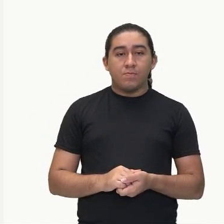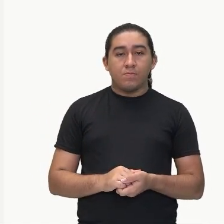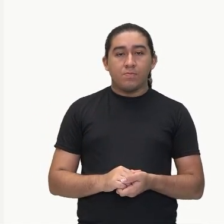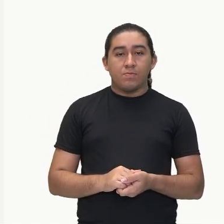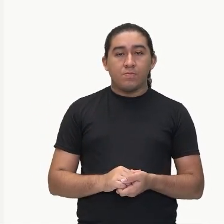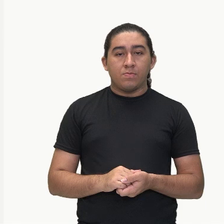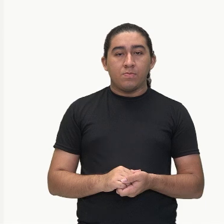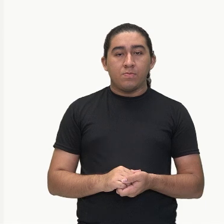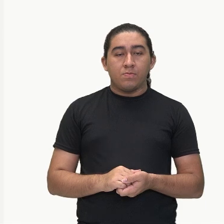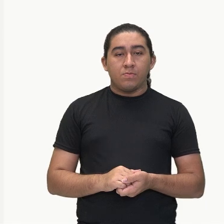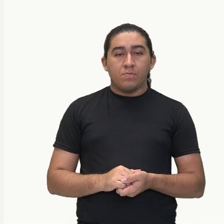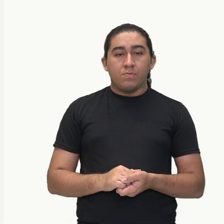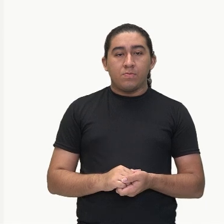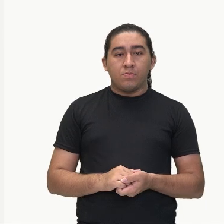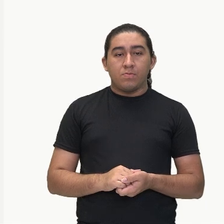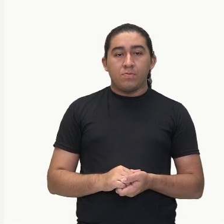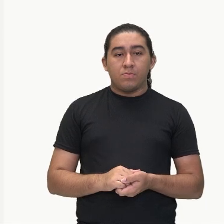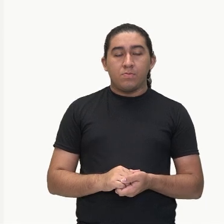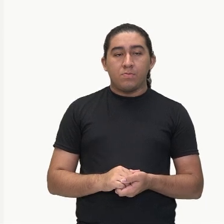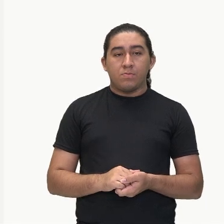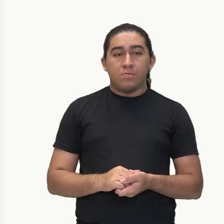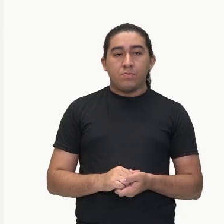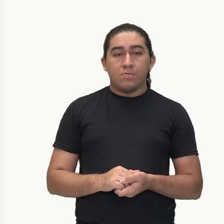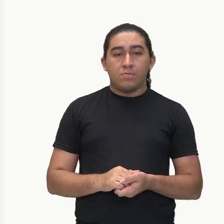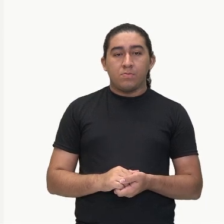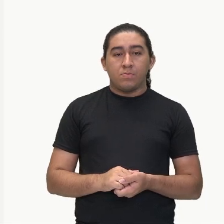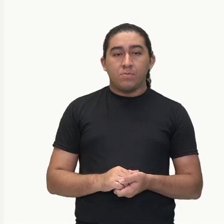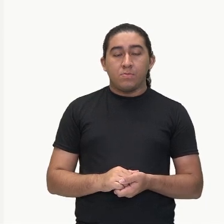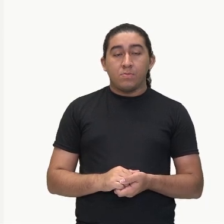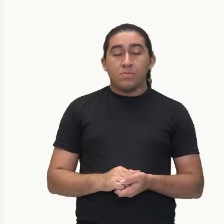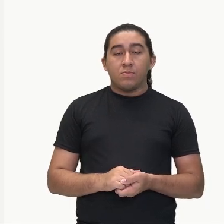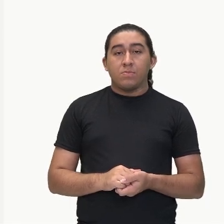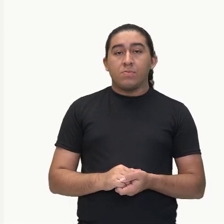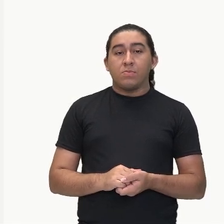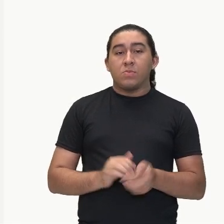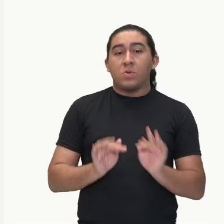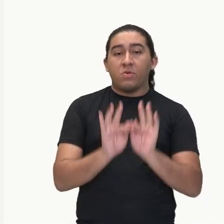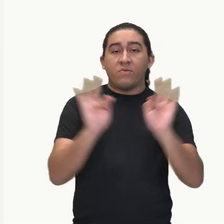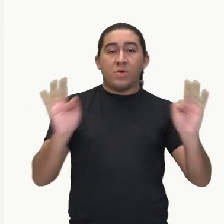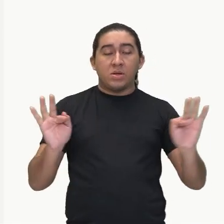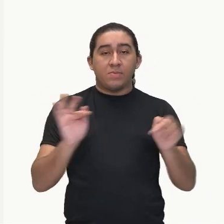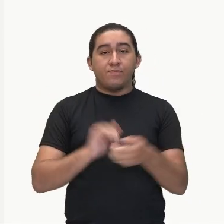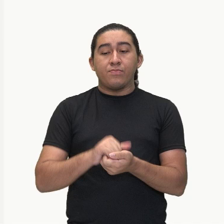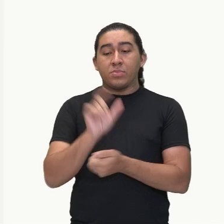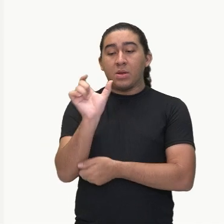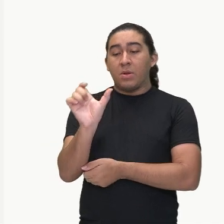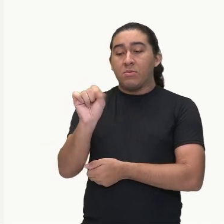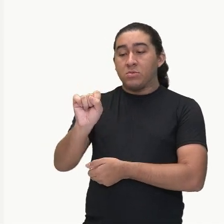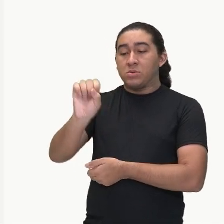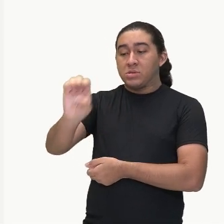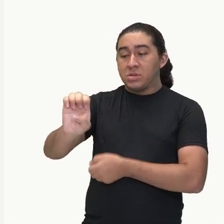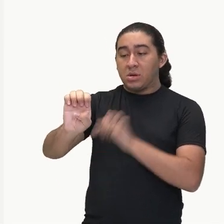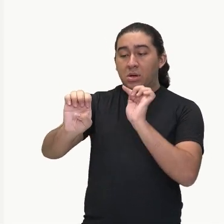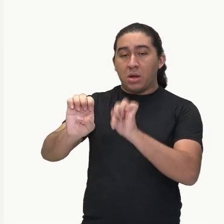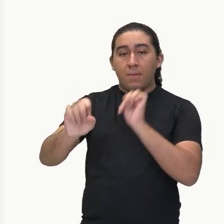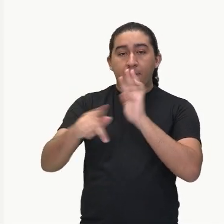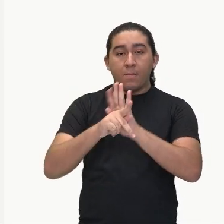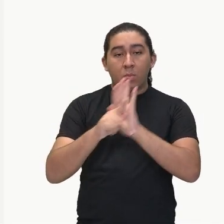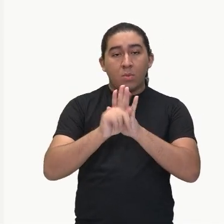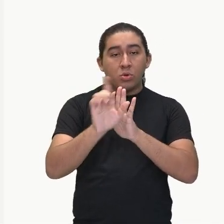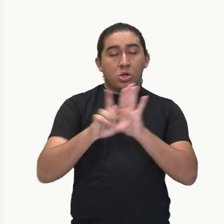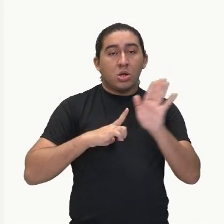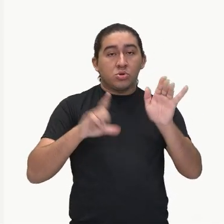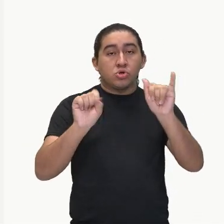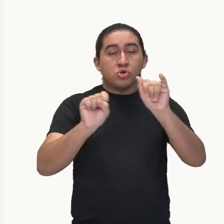com a partícula se. No caso em que a palavra se é índice de indeterminação do sujeito, o verbo deve ser conjugado